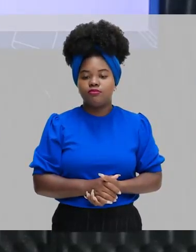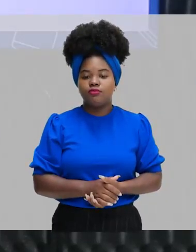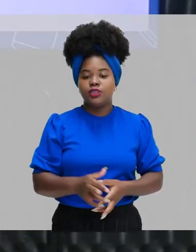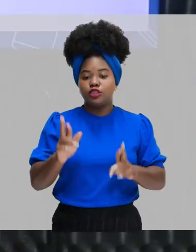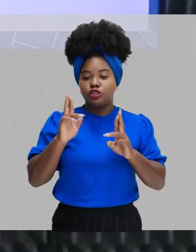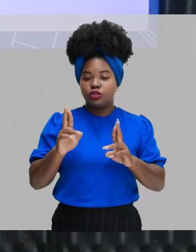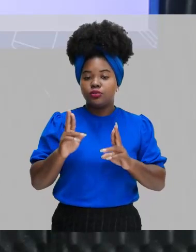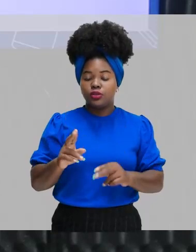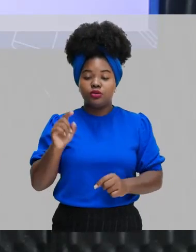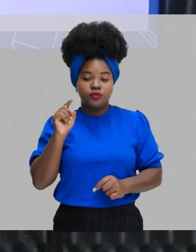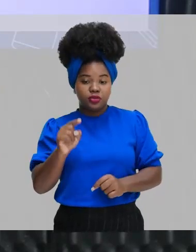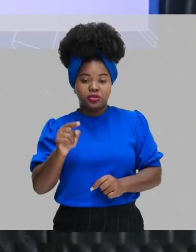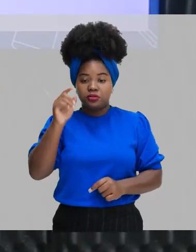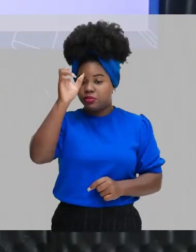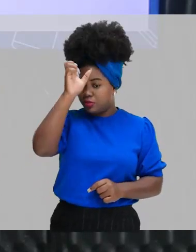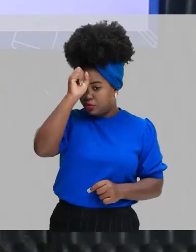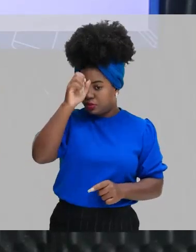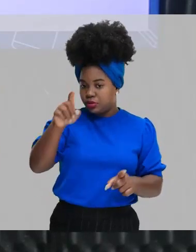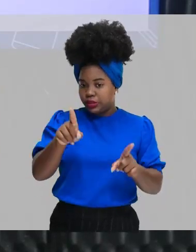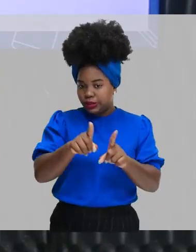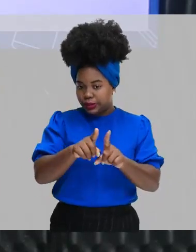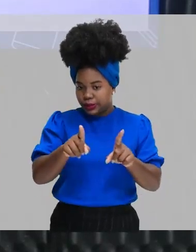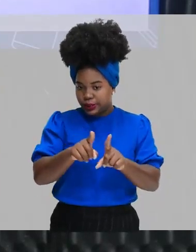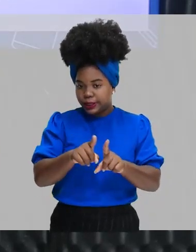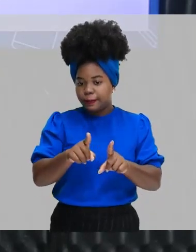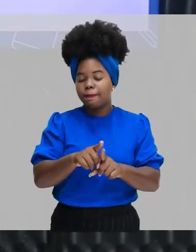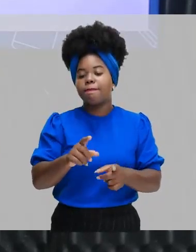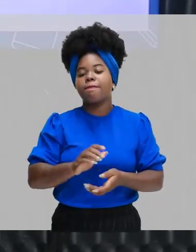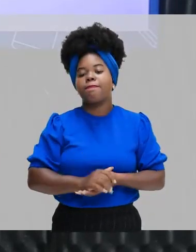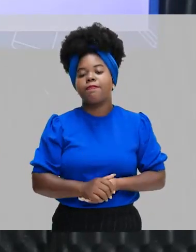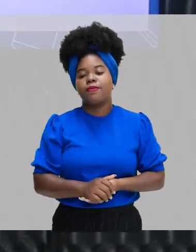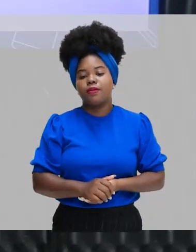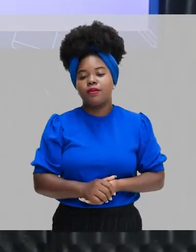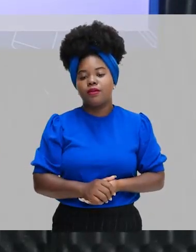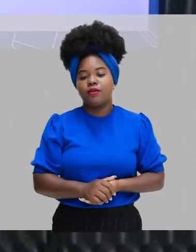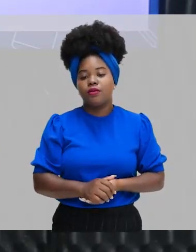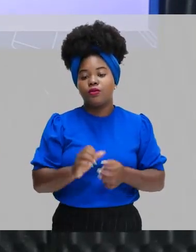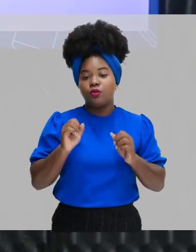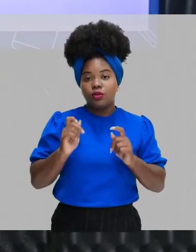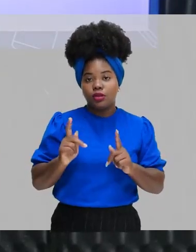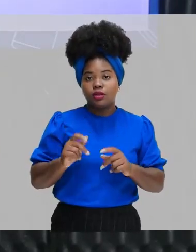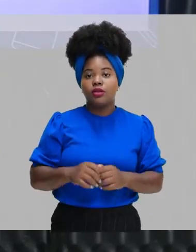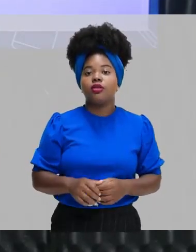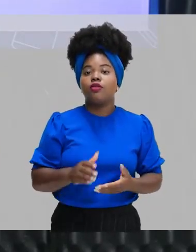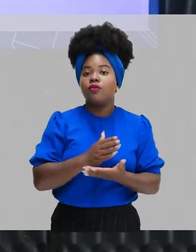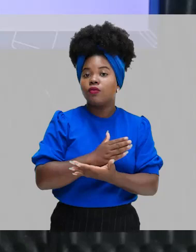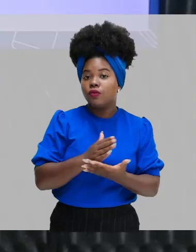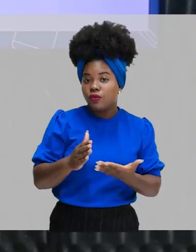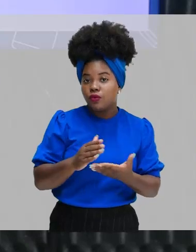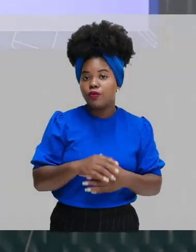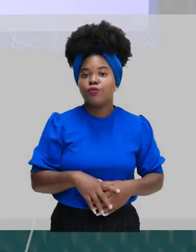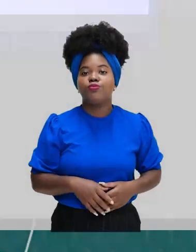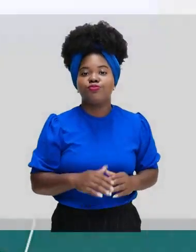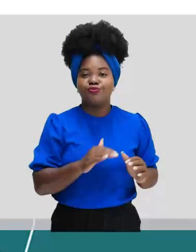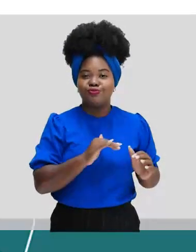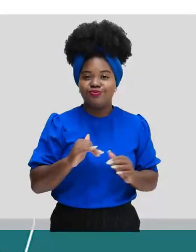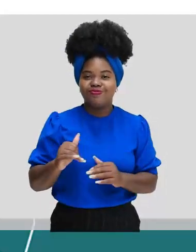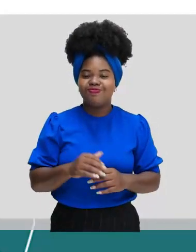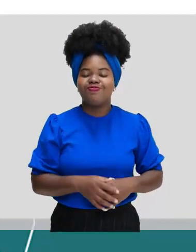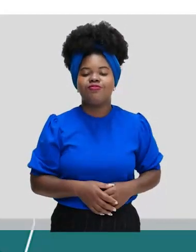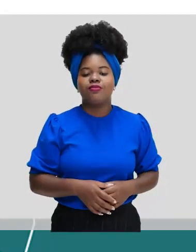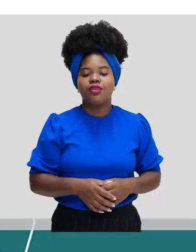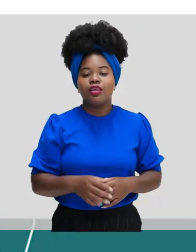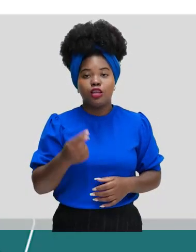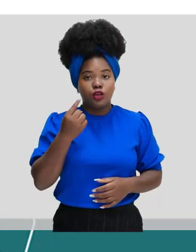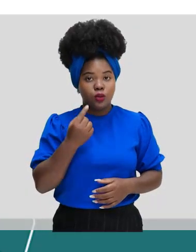de radioatividade ele fique fixado tudo bem turminha Então vamos iniciar então a